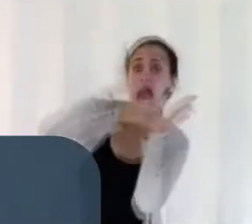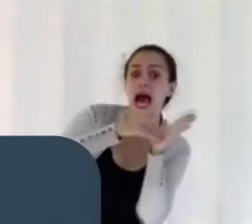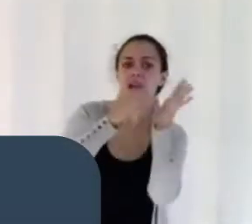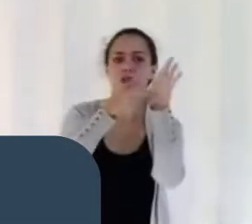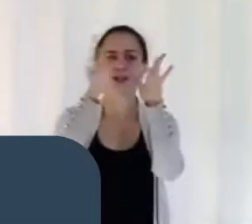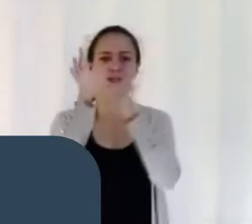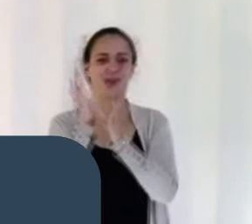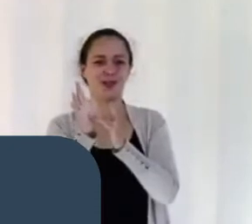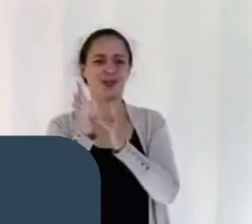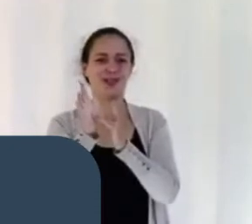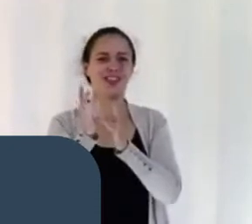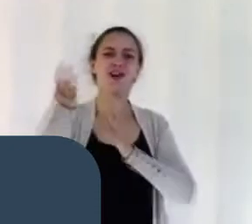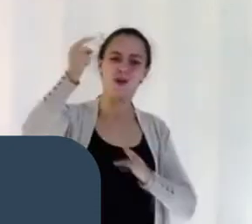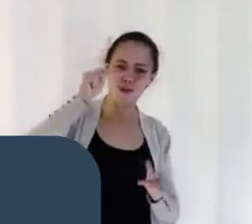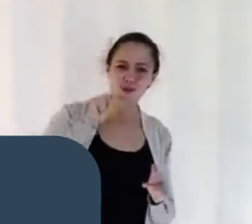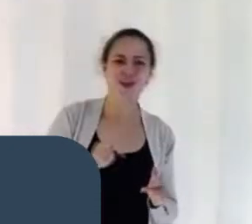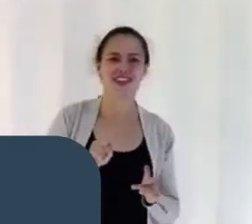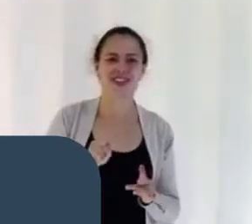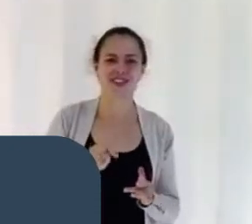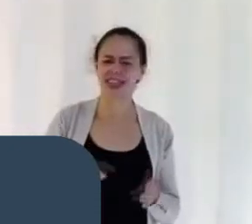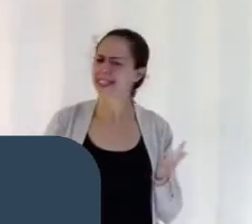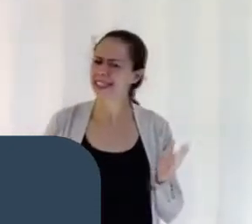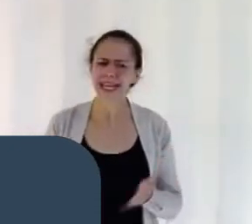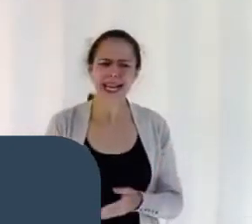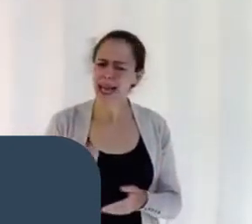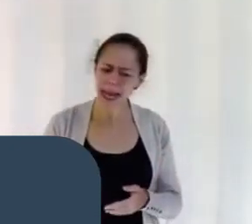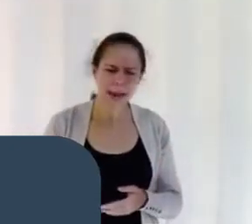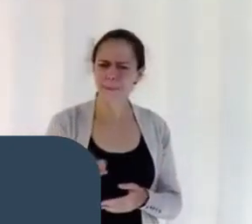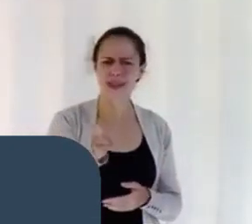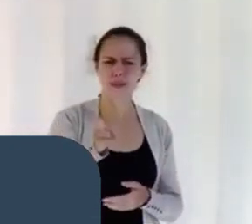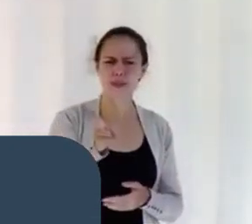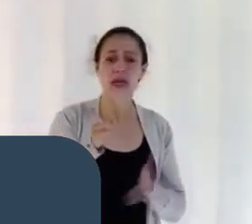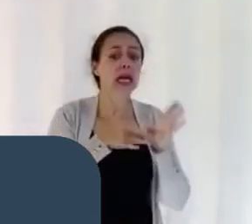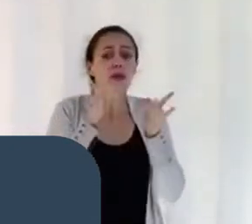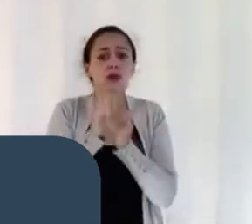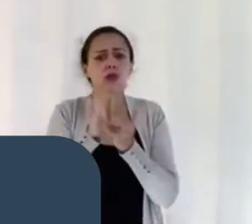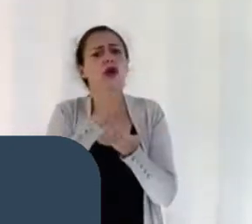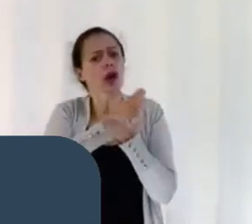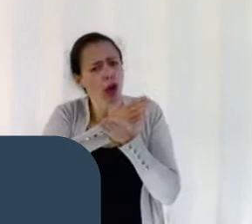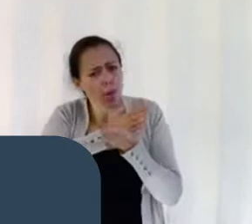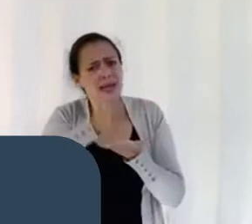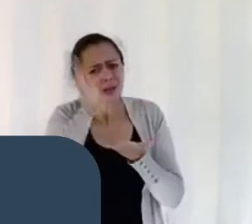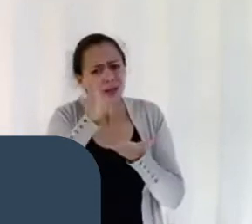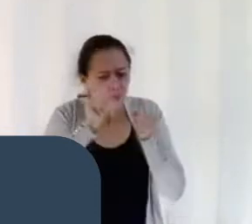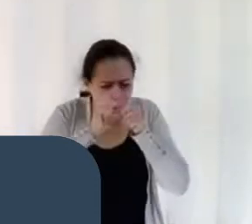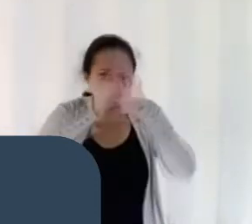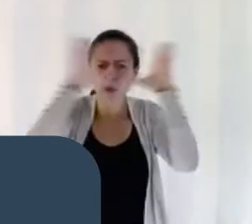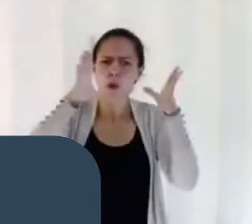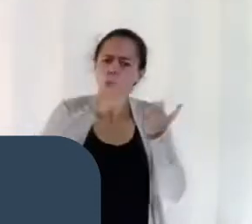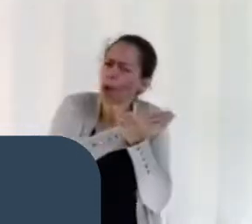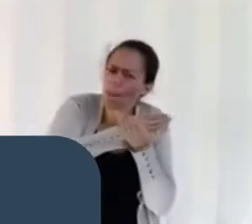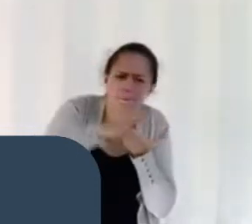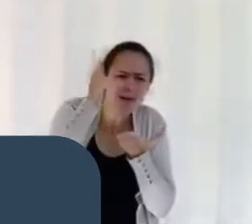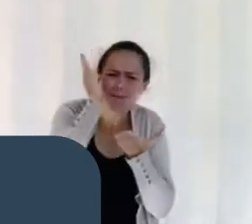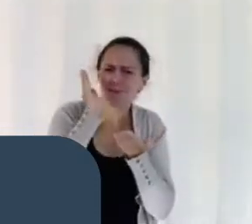faz presente desde toda a criação. É um Jesus eterno. Nós também vimos que